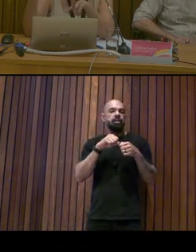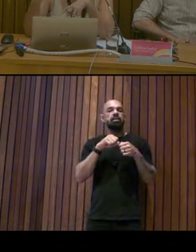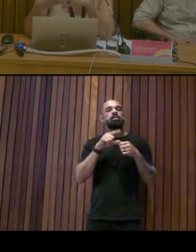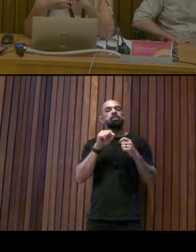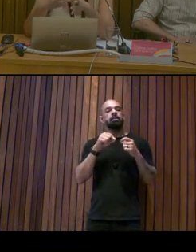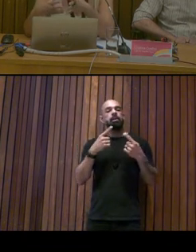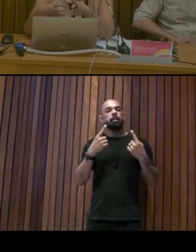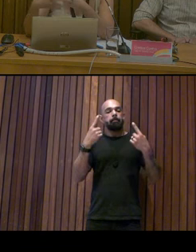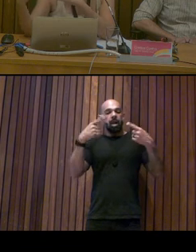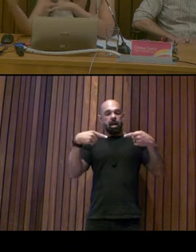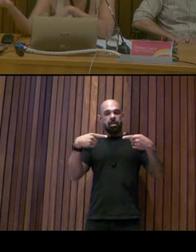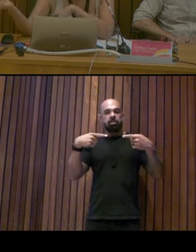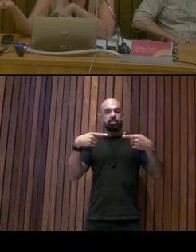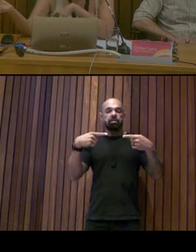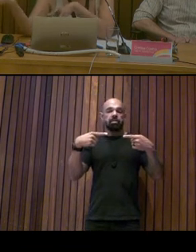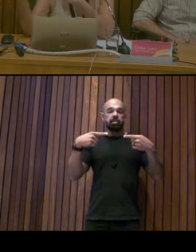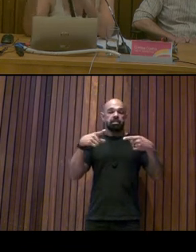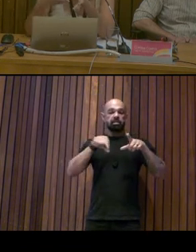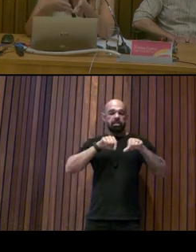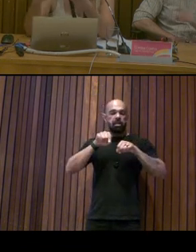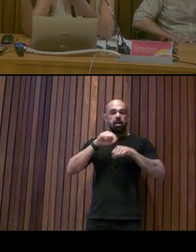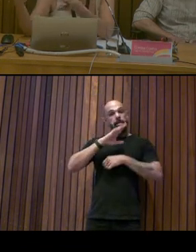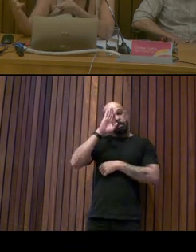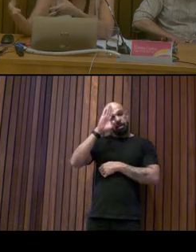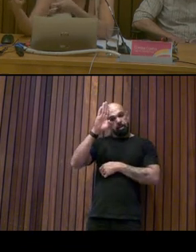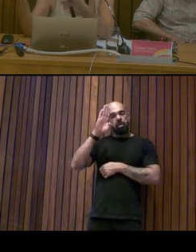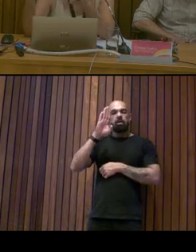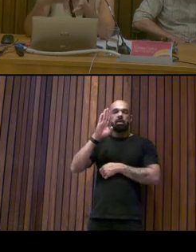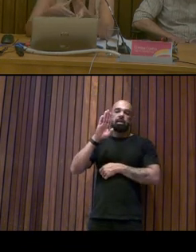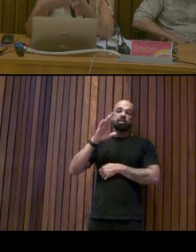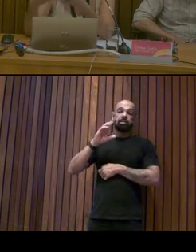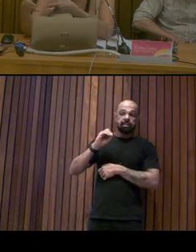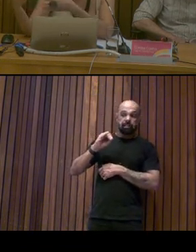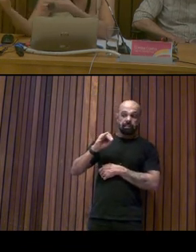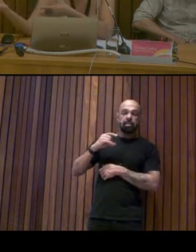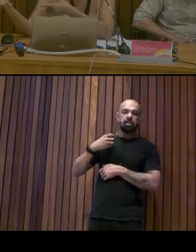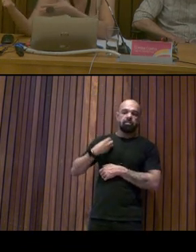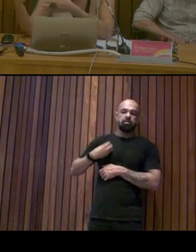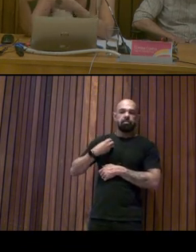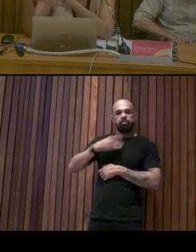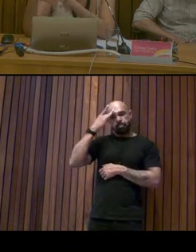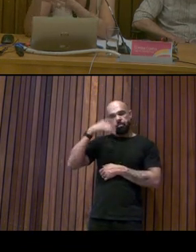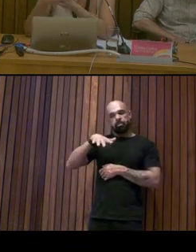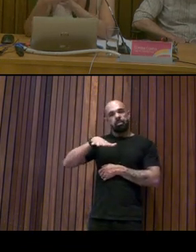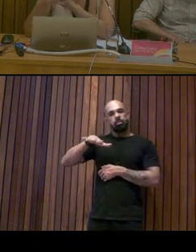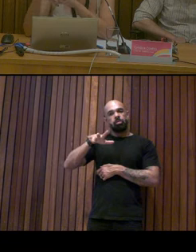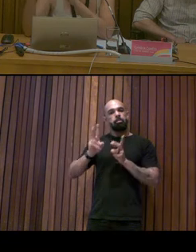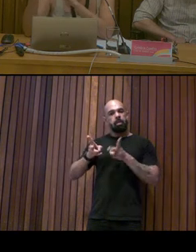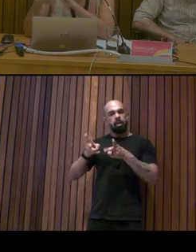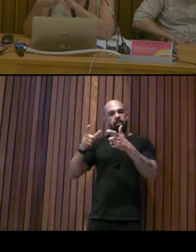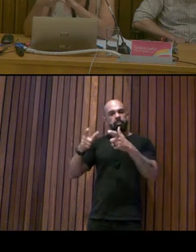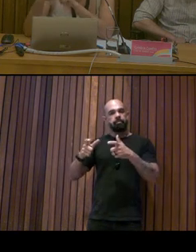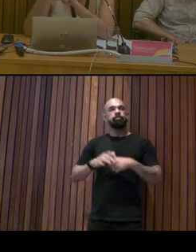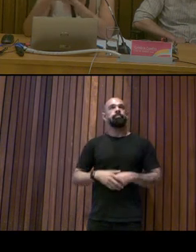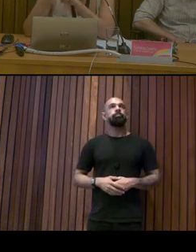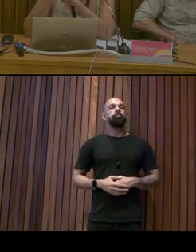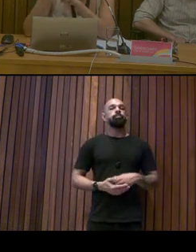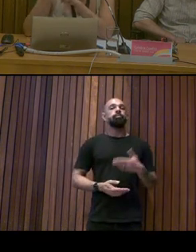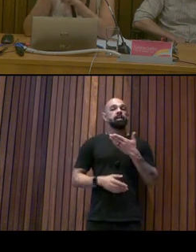empate no processo de seleção, a gente prioriza existindo pessoas que sejam do território. Mas nesse